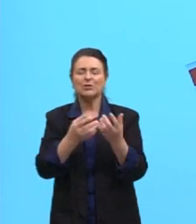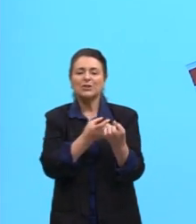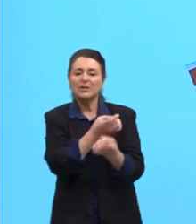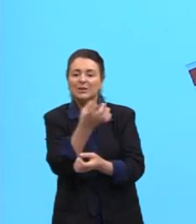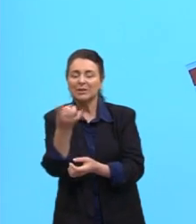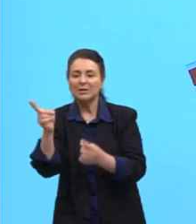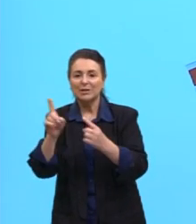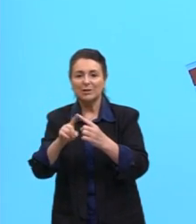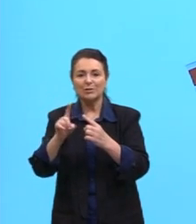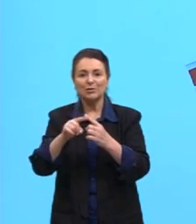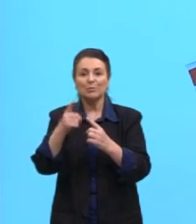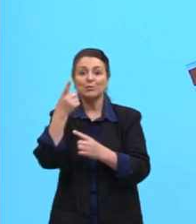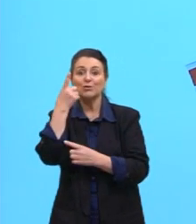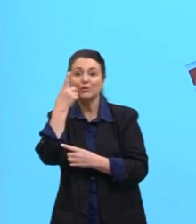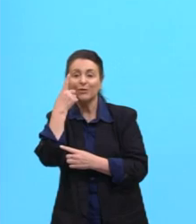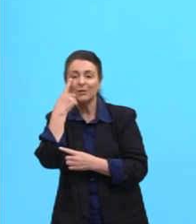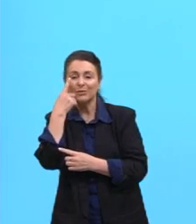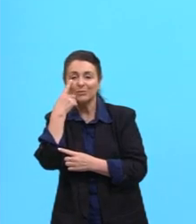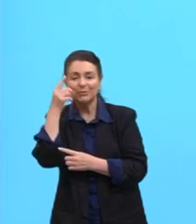divergente